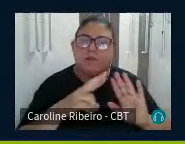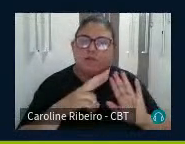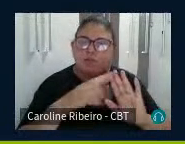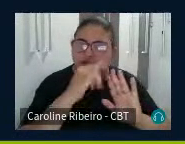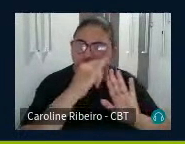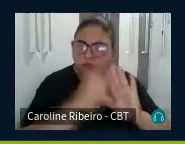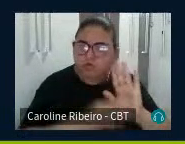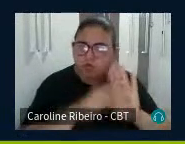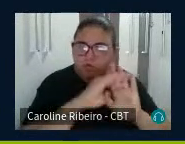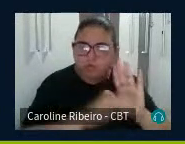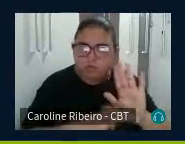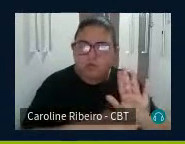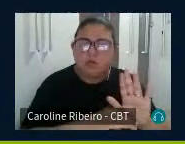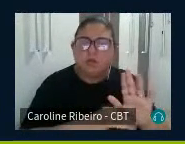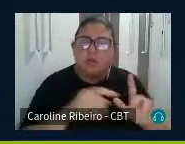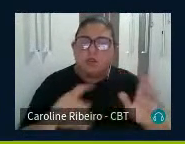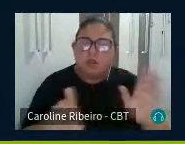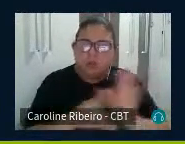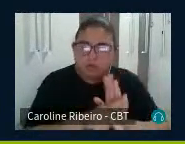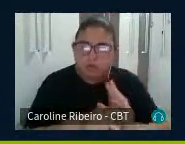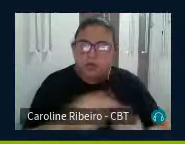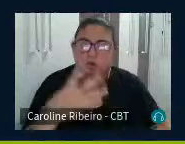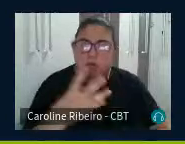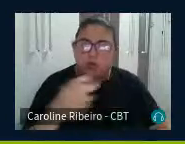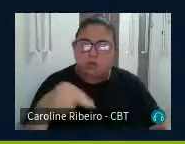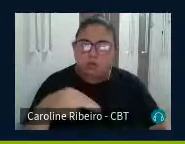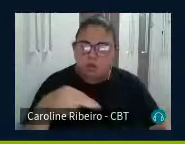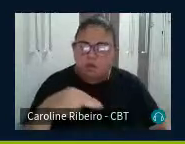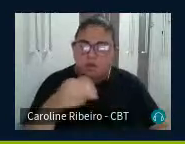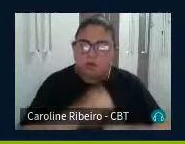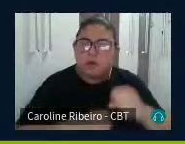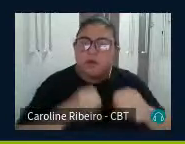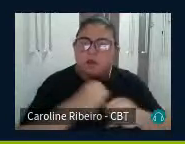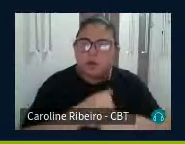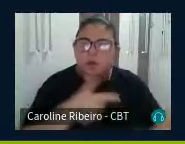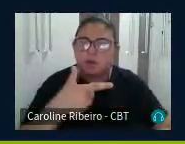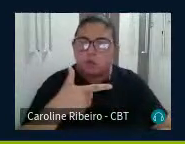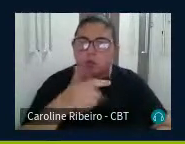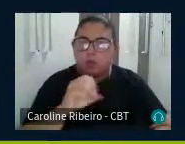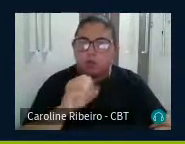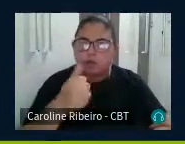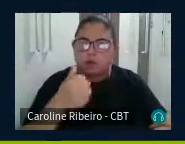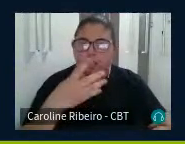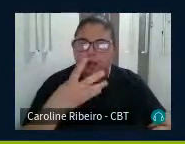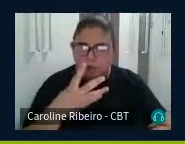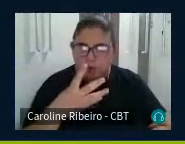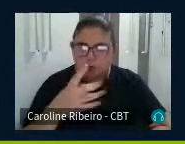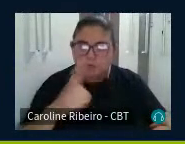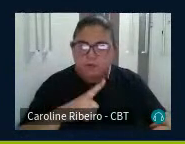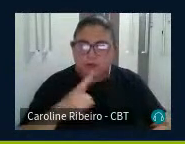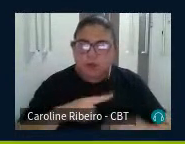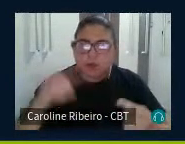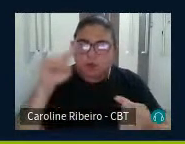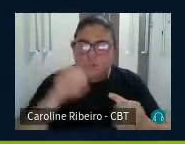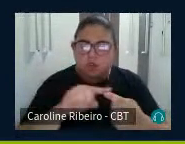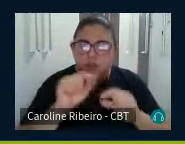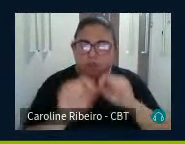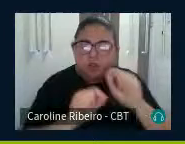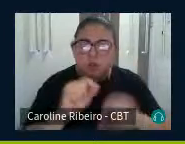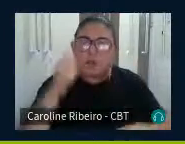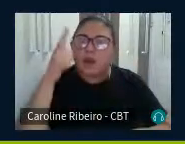de novembro de 2014, ela tem como, tem vários objetivos. Para nós conseguimos chegar